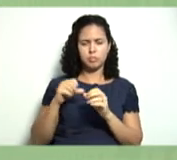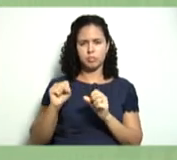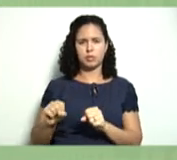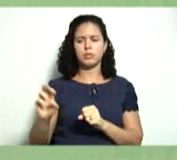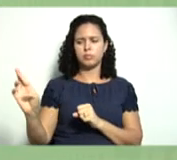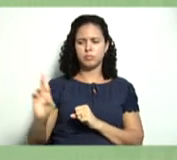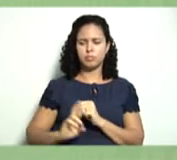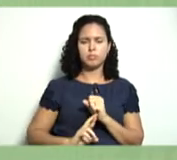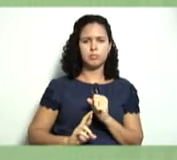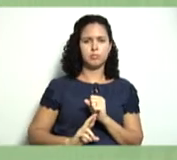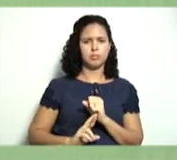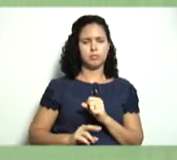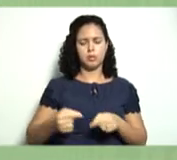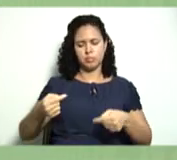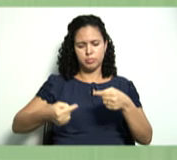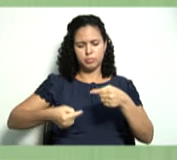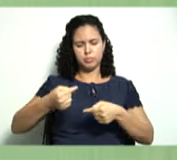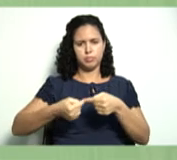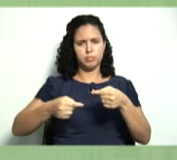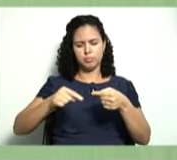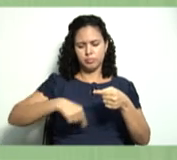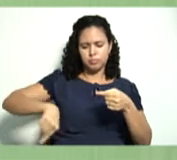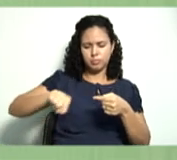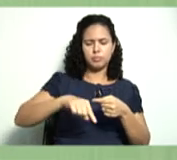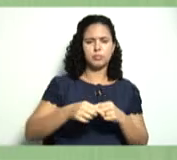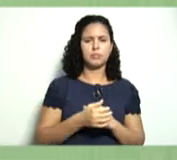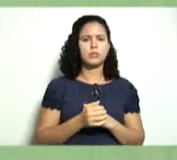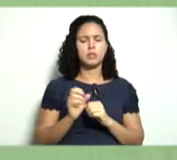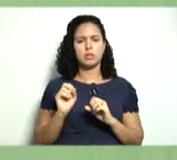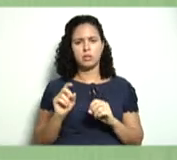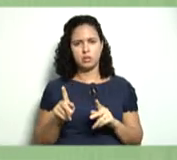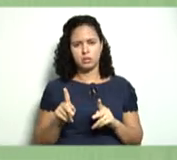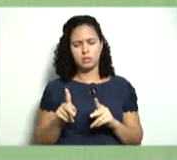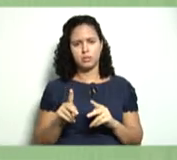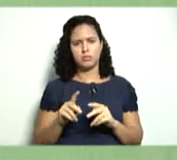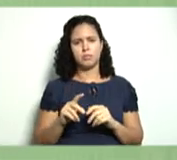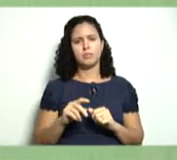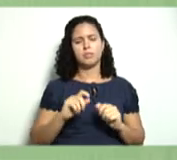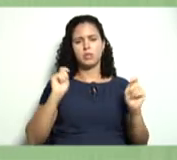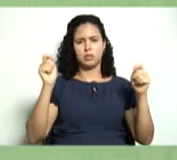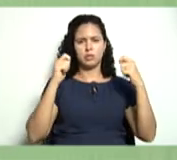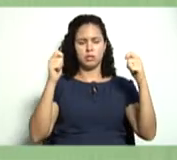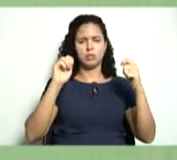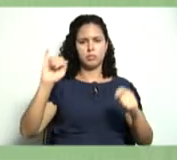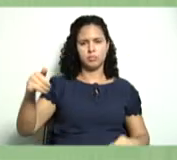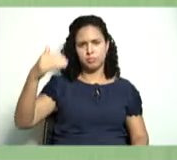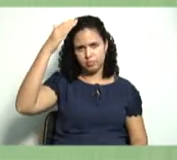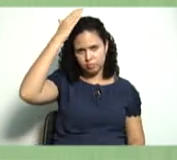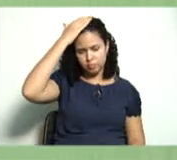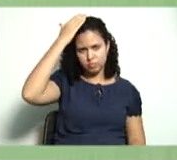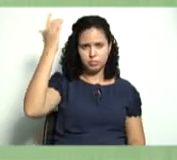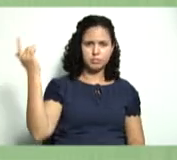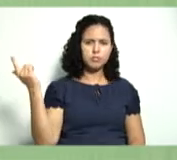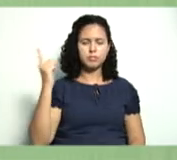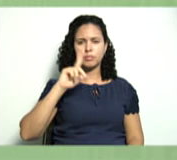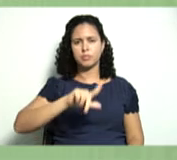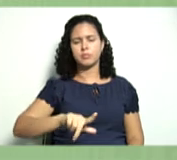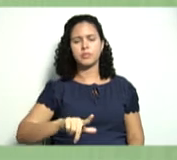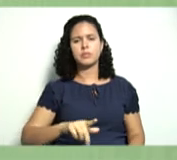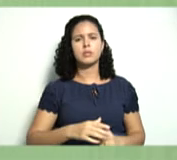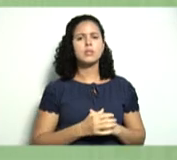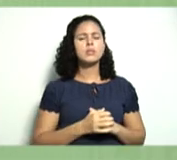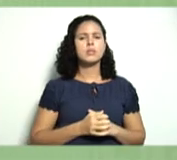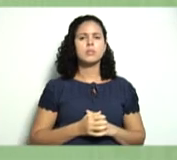resposta pra gente batendo aqui em ariquemes e ji paraná acertaram as respostas né e aí o pessoal